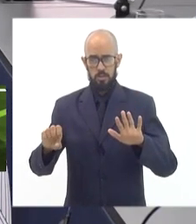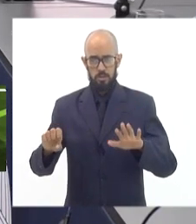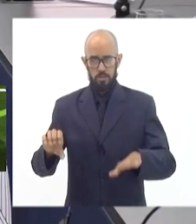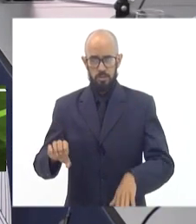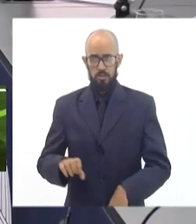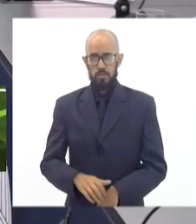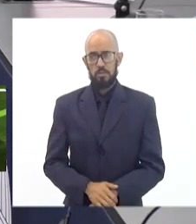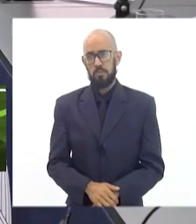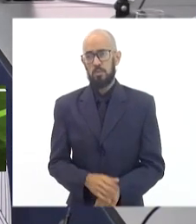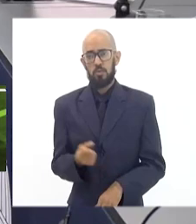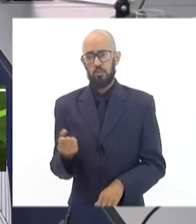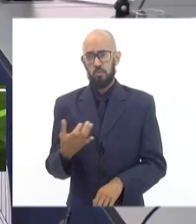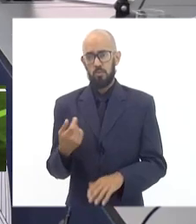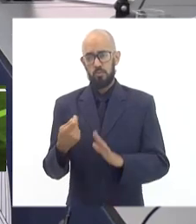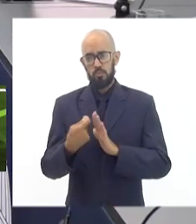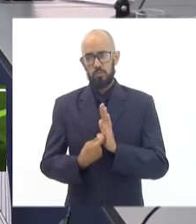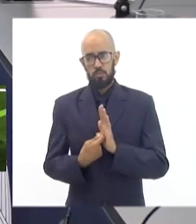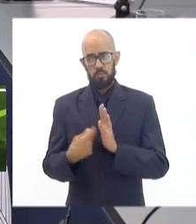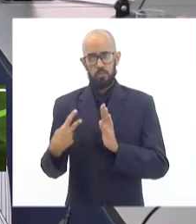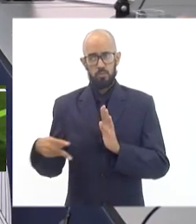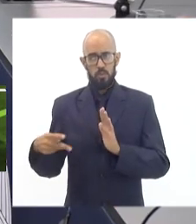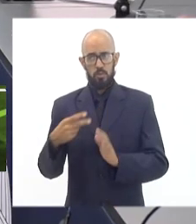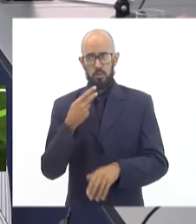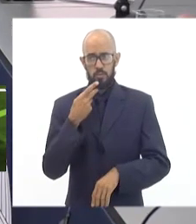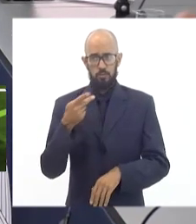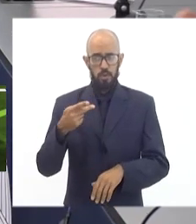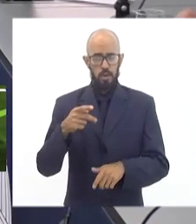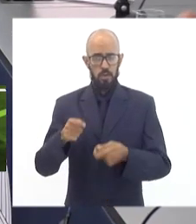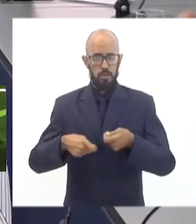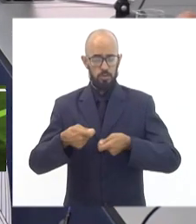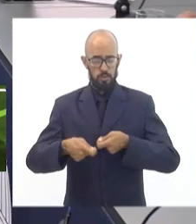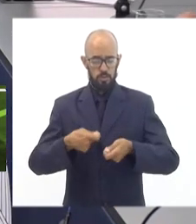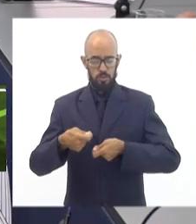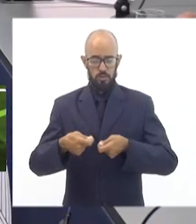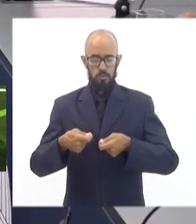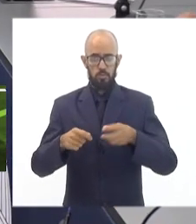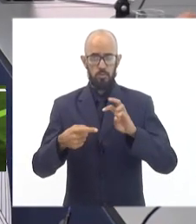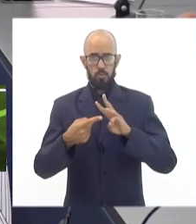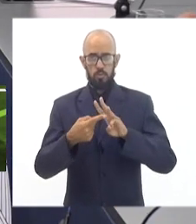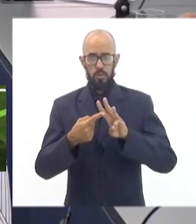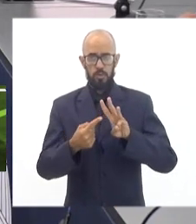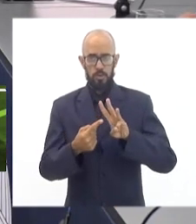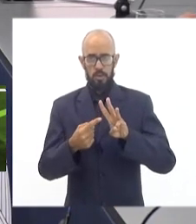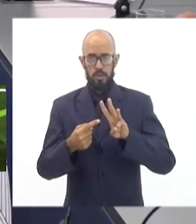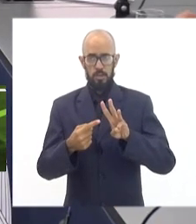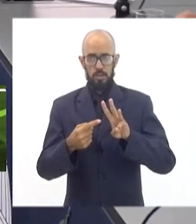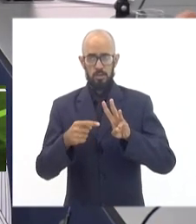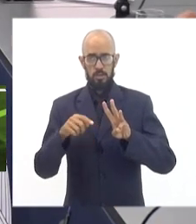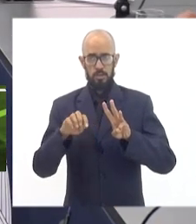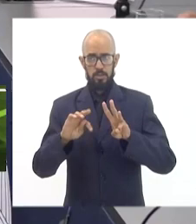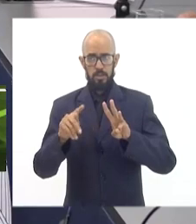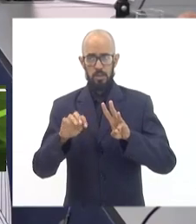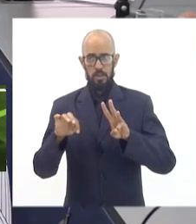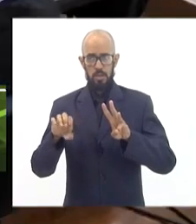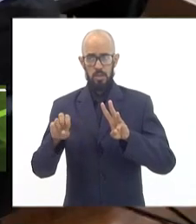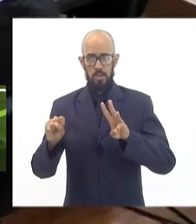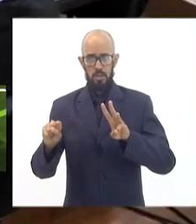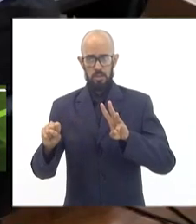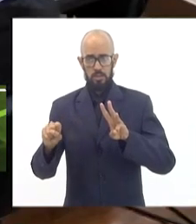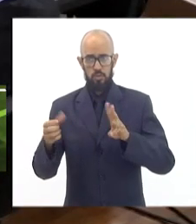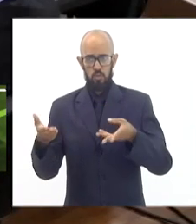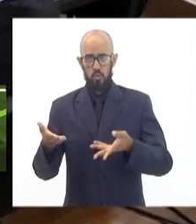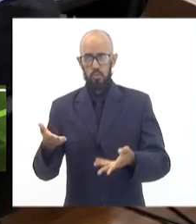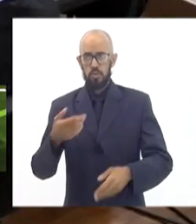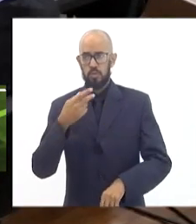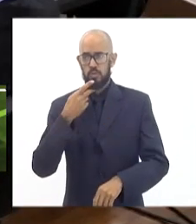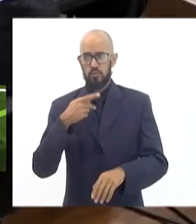quando nos textos dos Senhores só lhe falam sempre na gestão por três vezes a gente já tá na quinta aéreas e hoje em dia